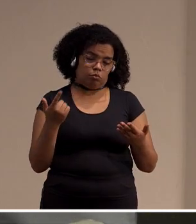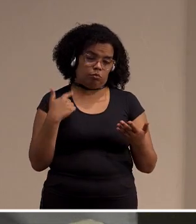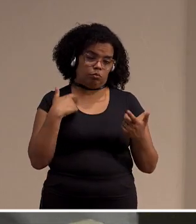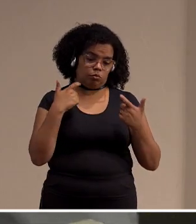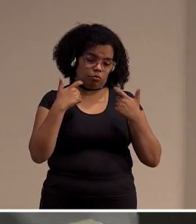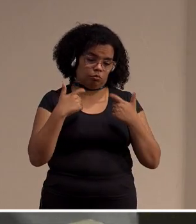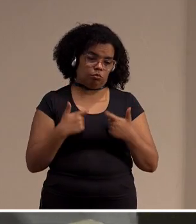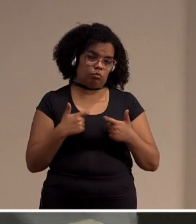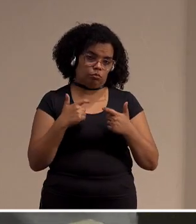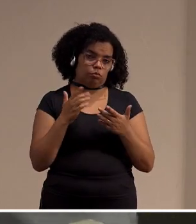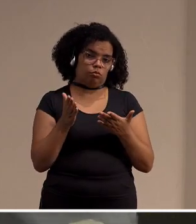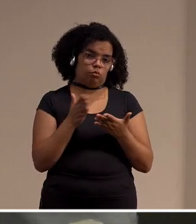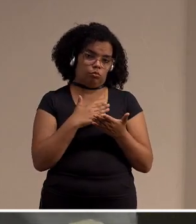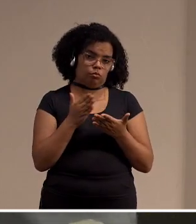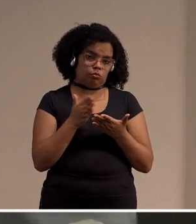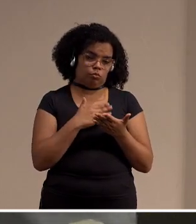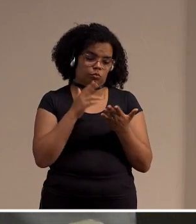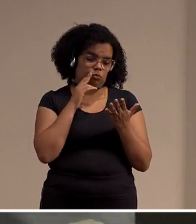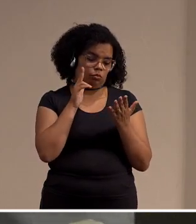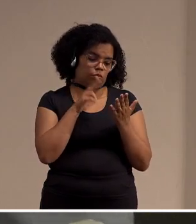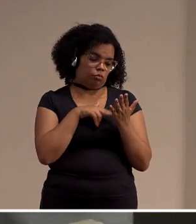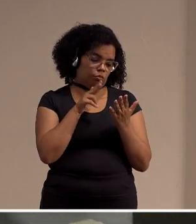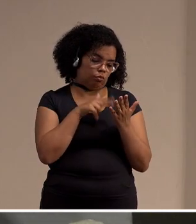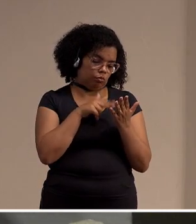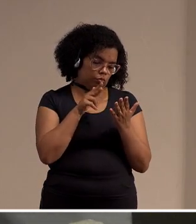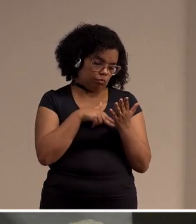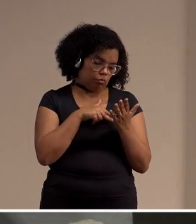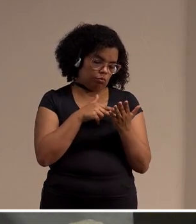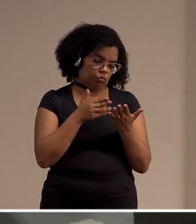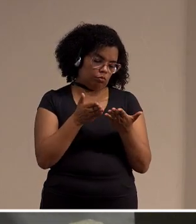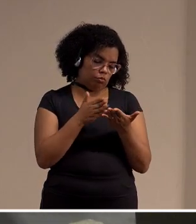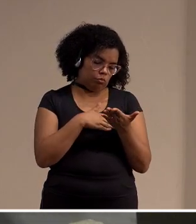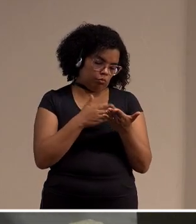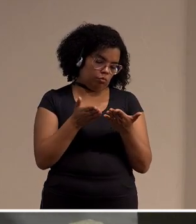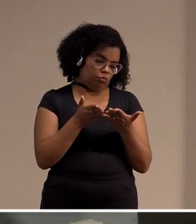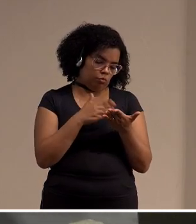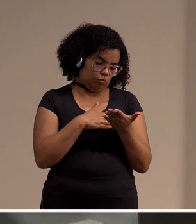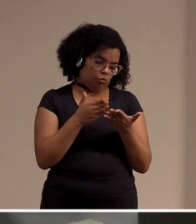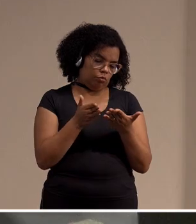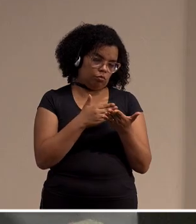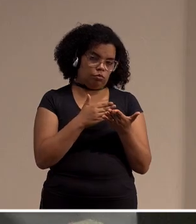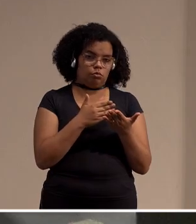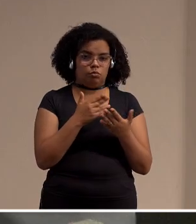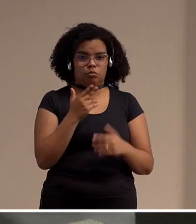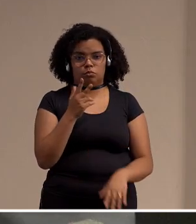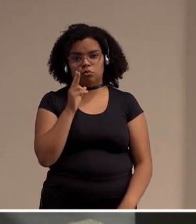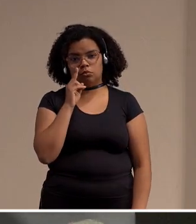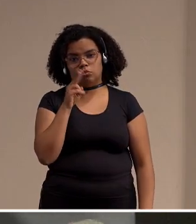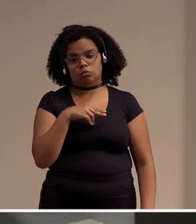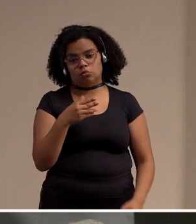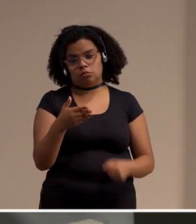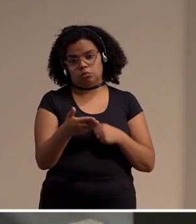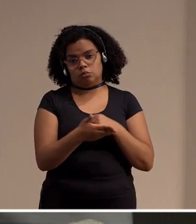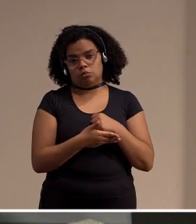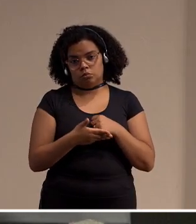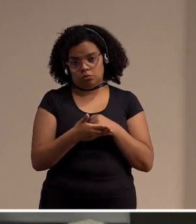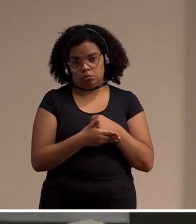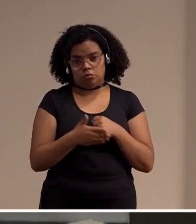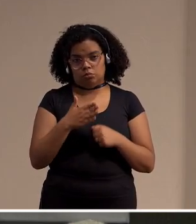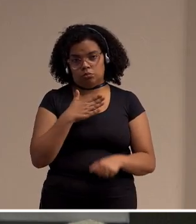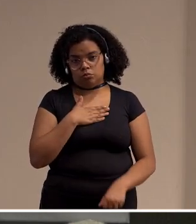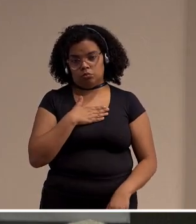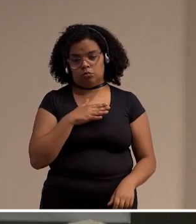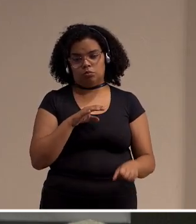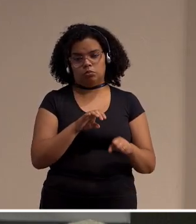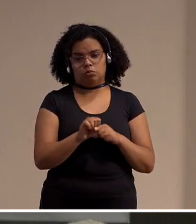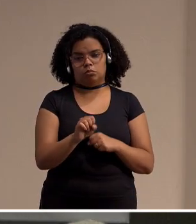como leitor, assim, sabe? Leitura de gibi, de comic, são das leituras mais básicas, assim, para a minha formação